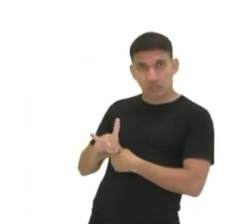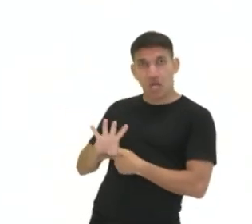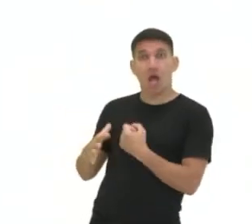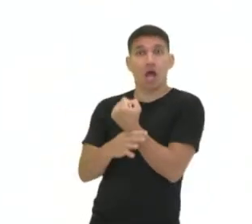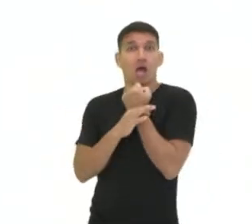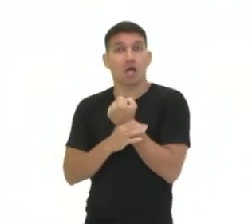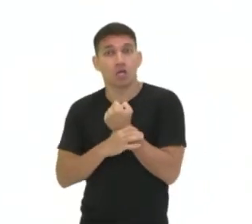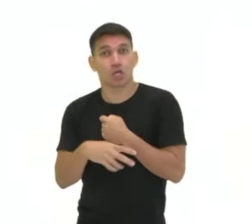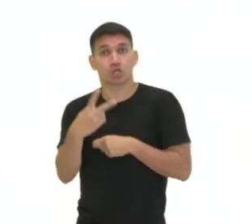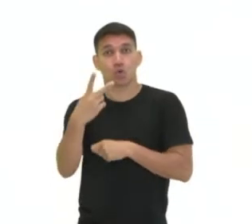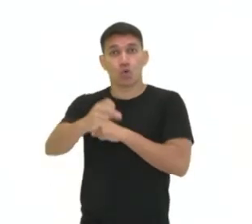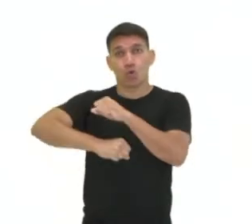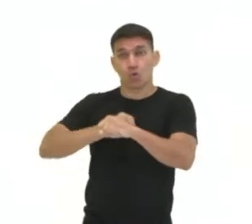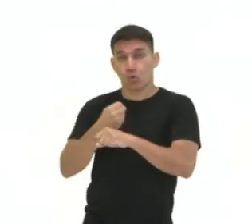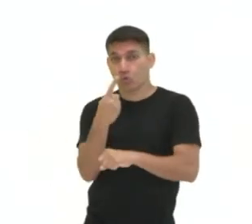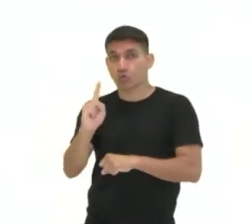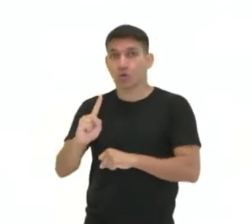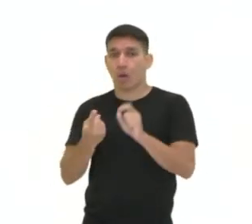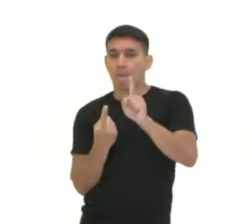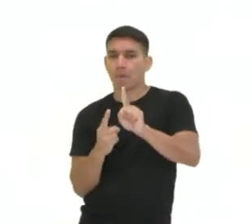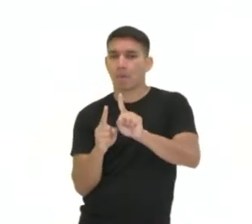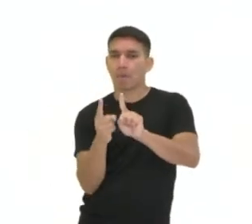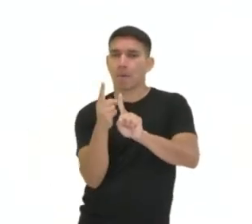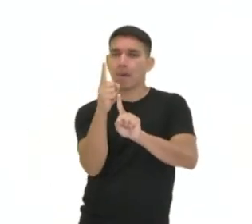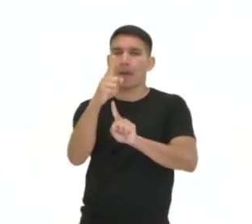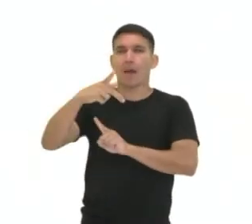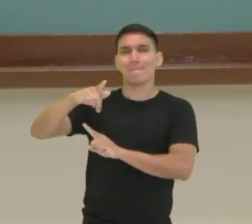Dutra, um crescimento do PIB do Brasil de